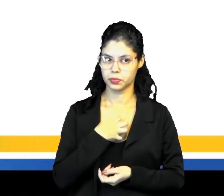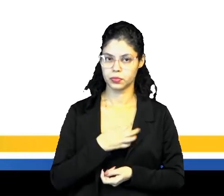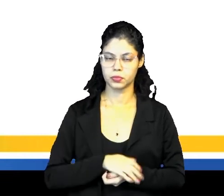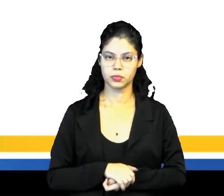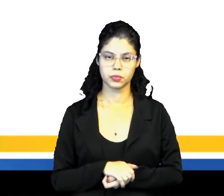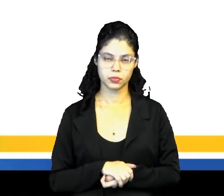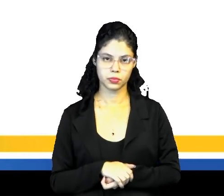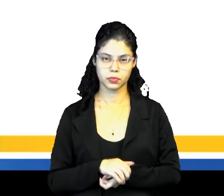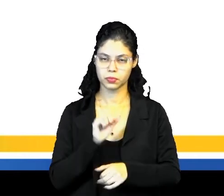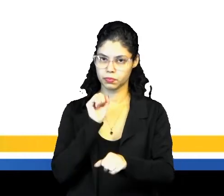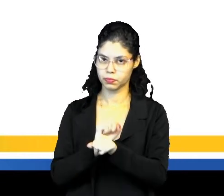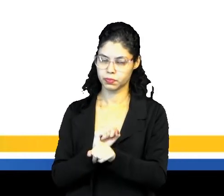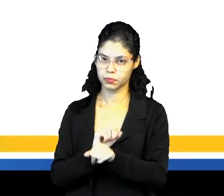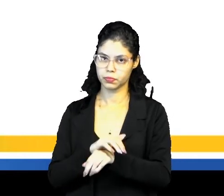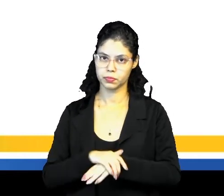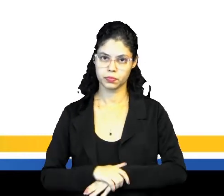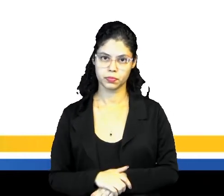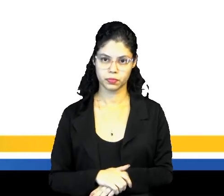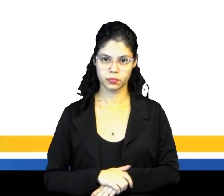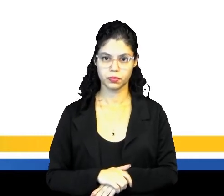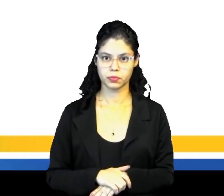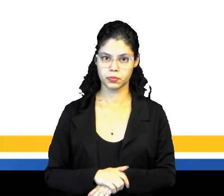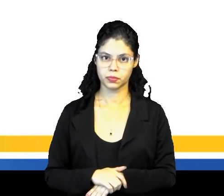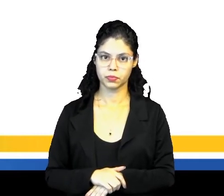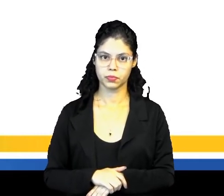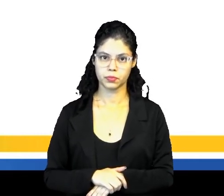sinônimo, ok, de desistir.